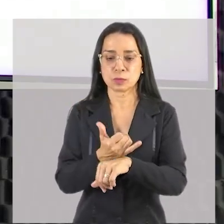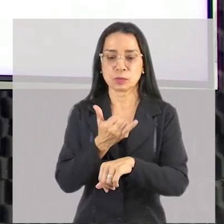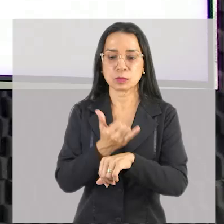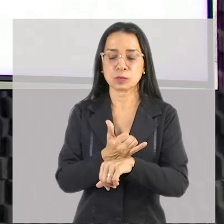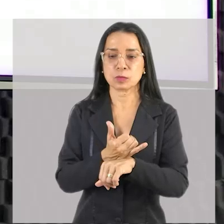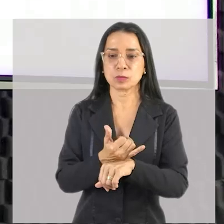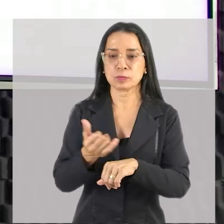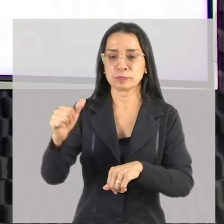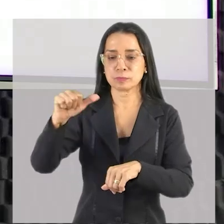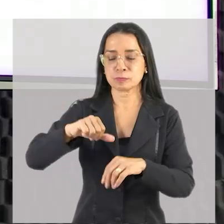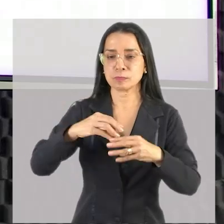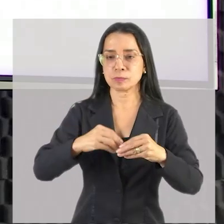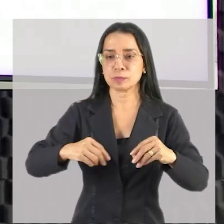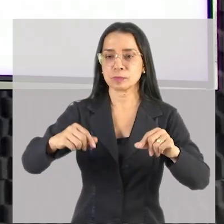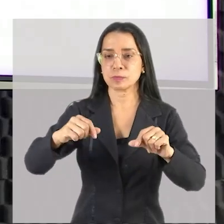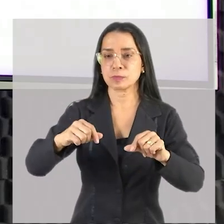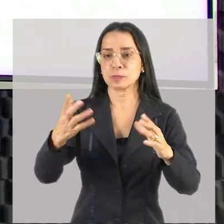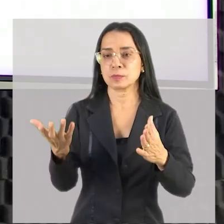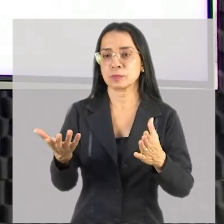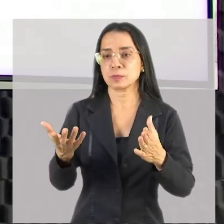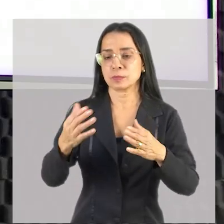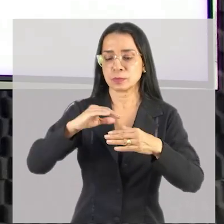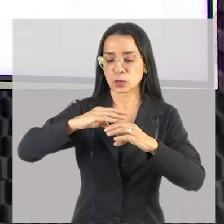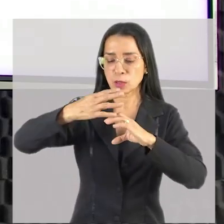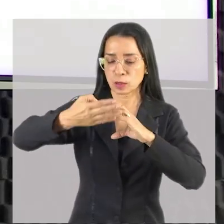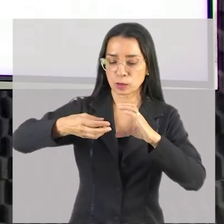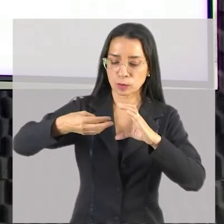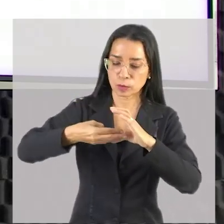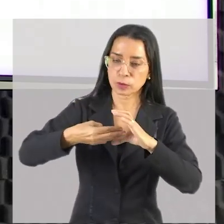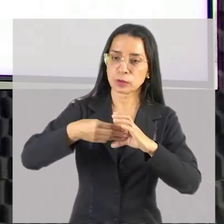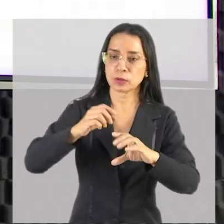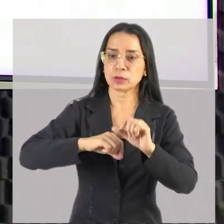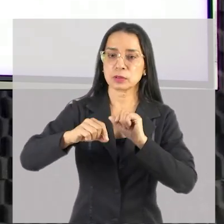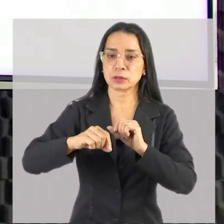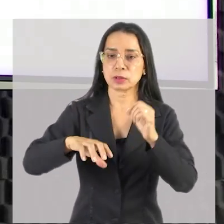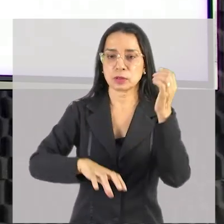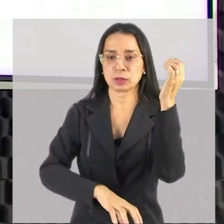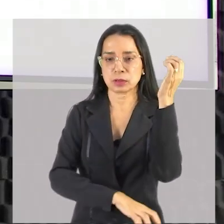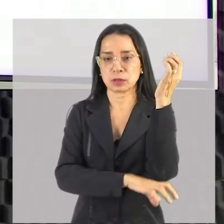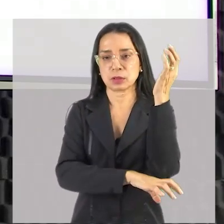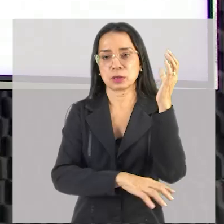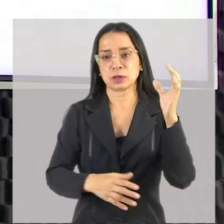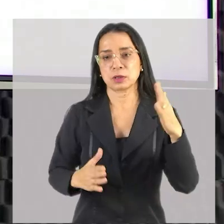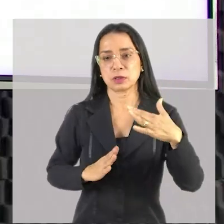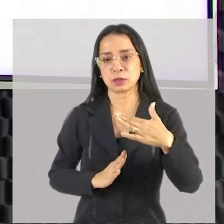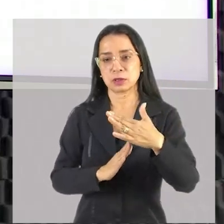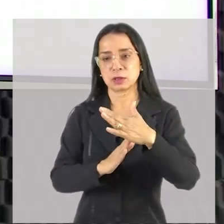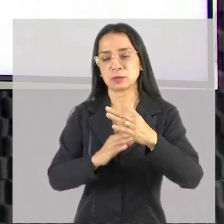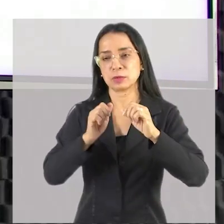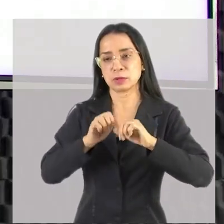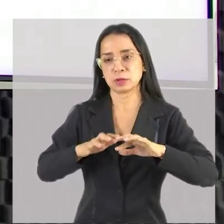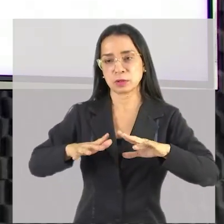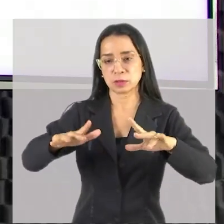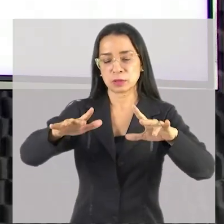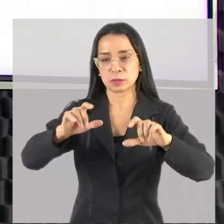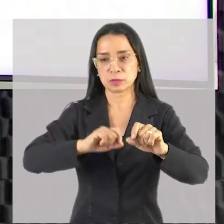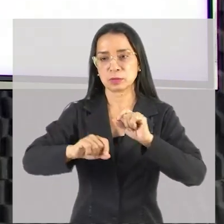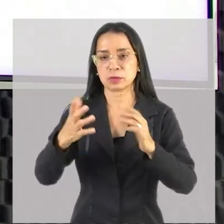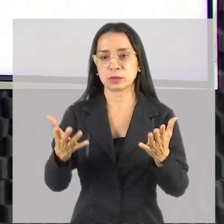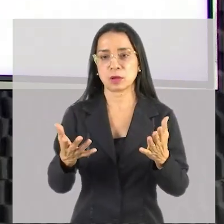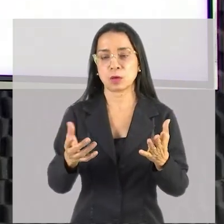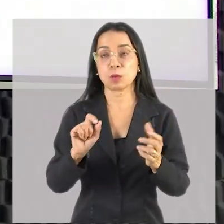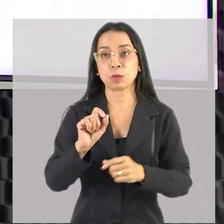O alumínio danifica as membranas das células das raízes e restringe a expansão de suas paredes. Com isso, a planta não